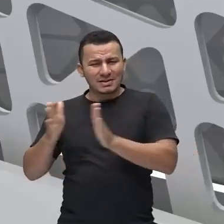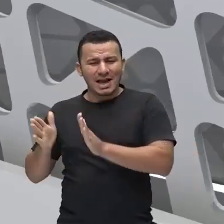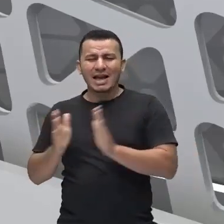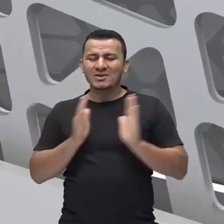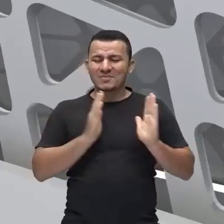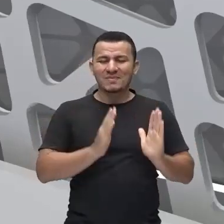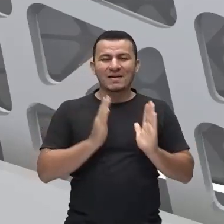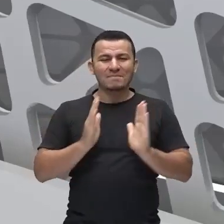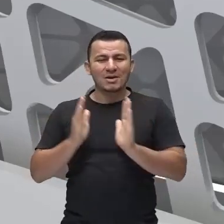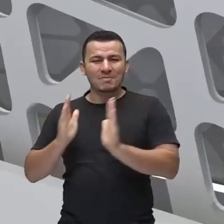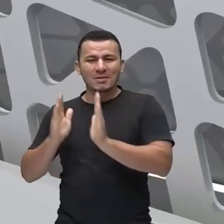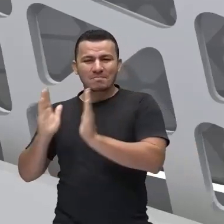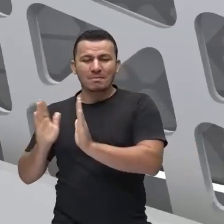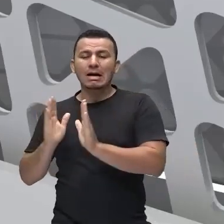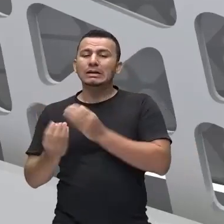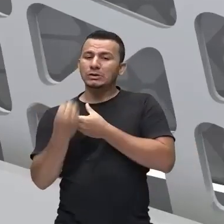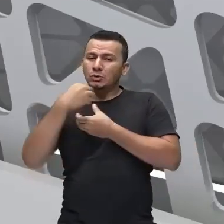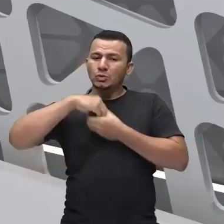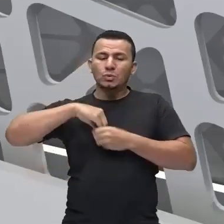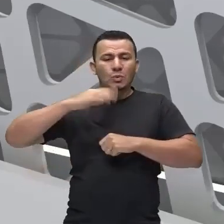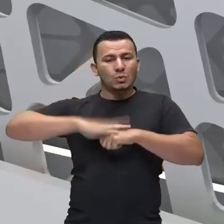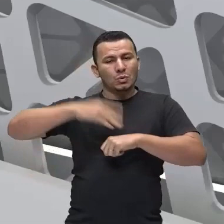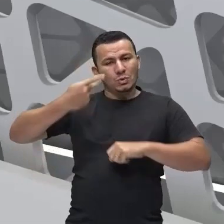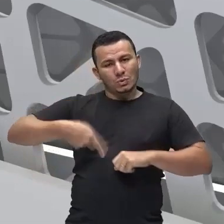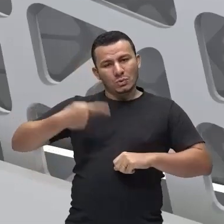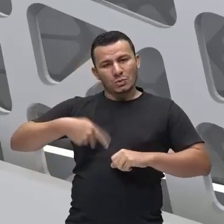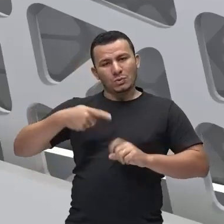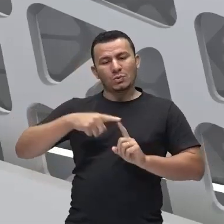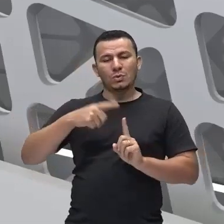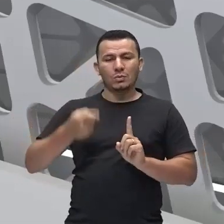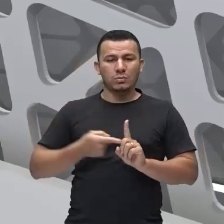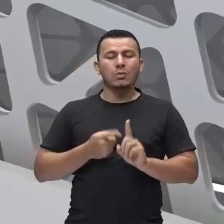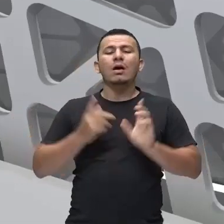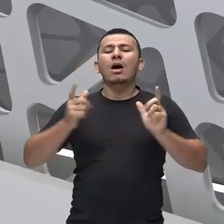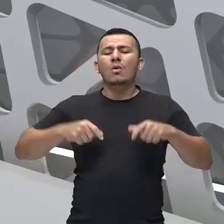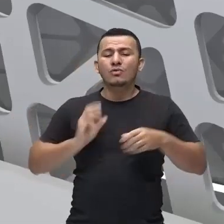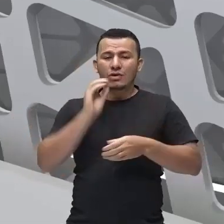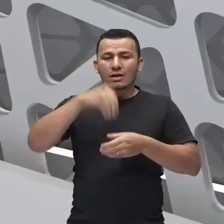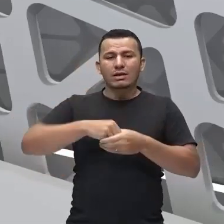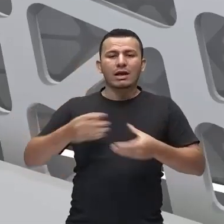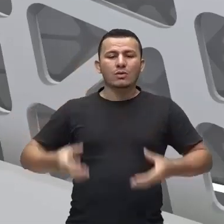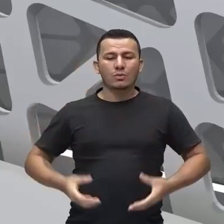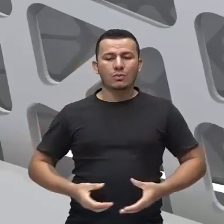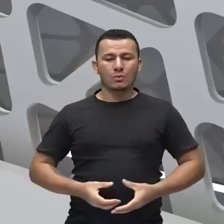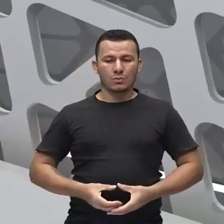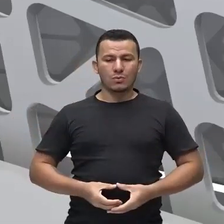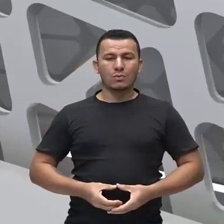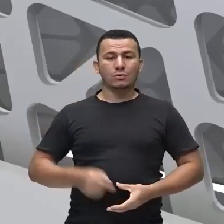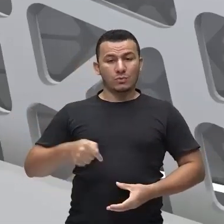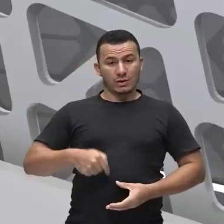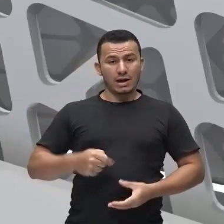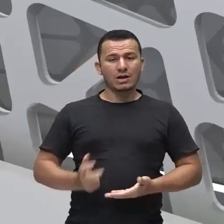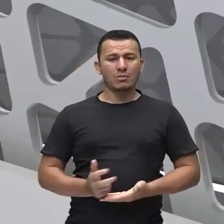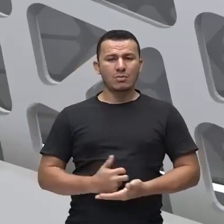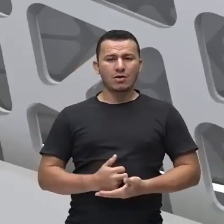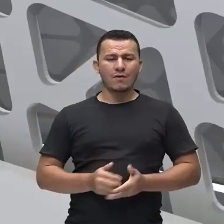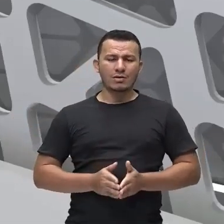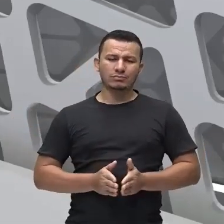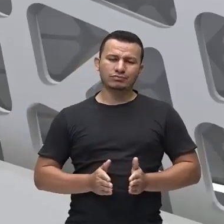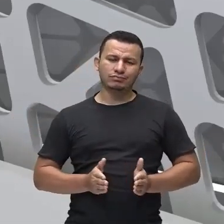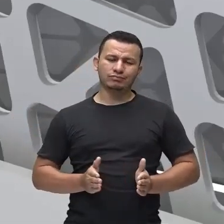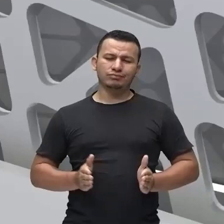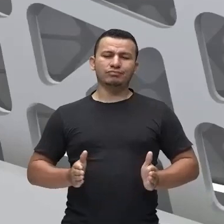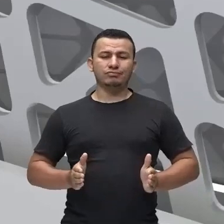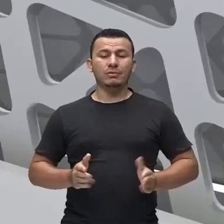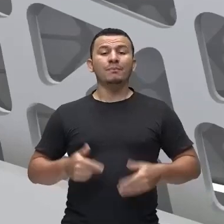etapas importantes, elas estão acontecendo no interior do seu útero, que é onde esse embrião vai se desenvolver. Então,